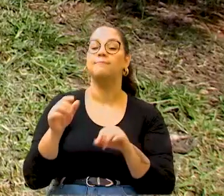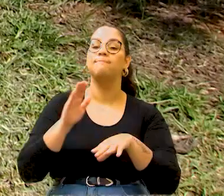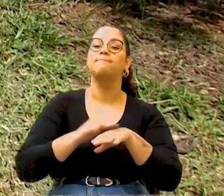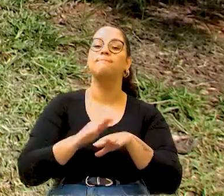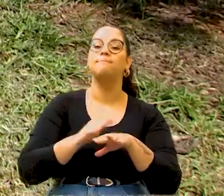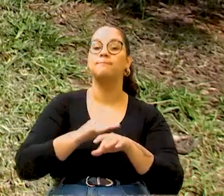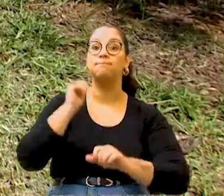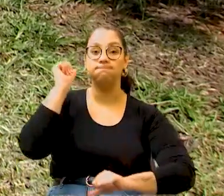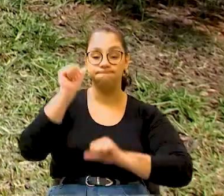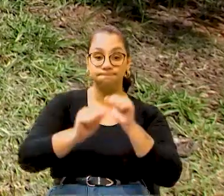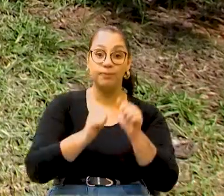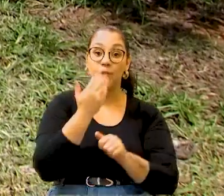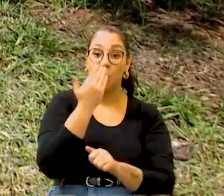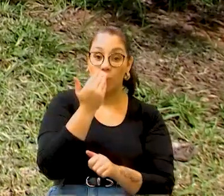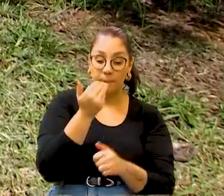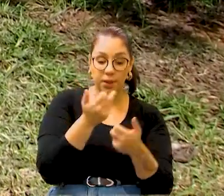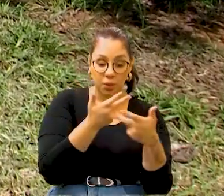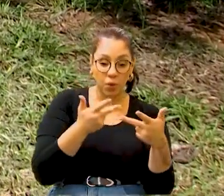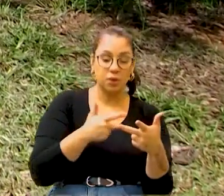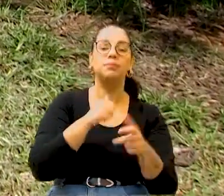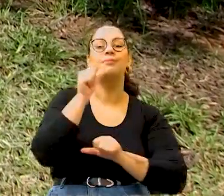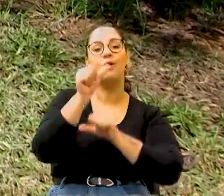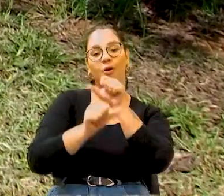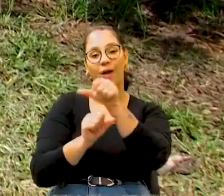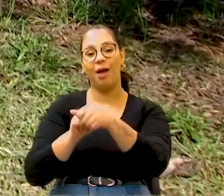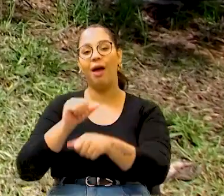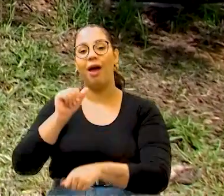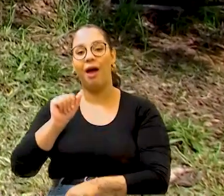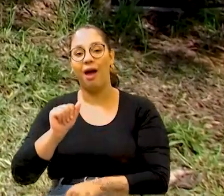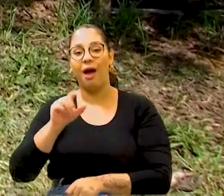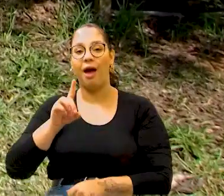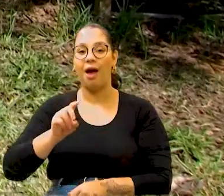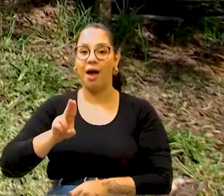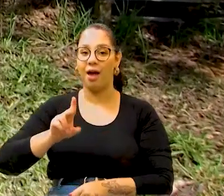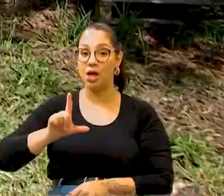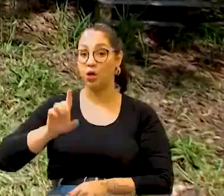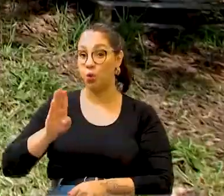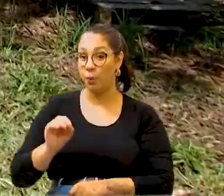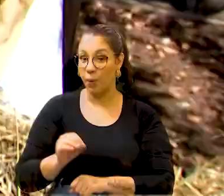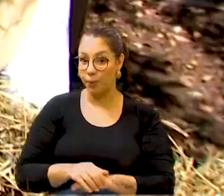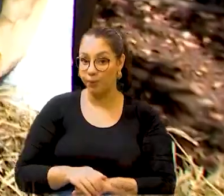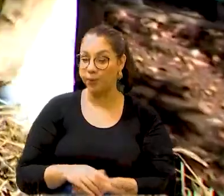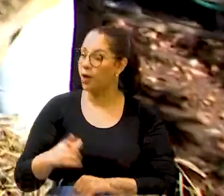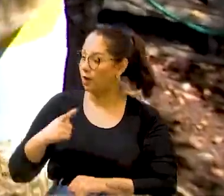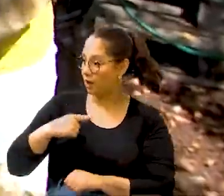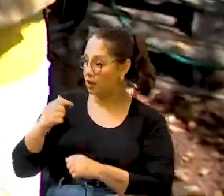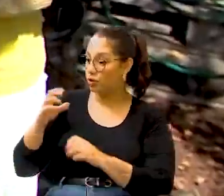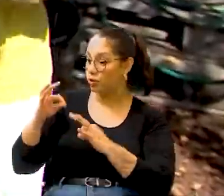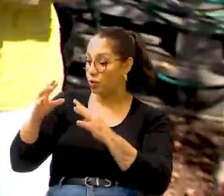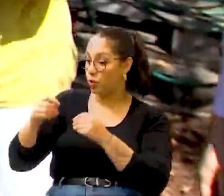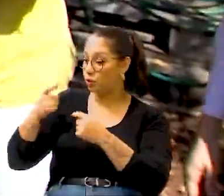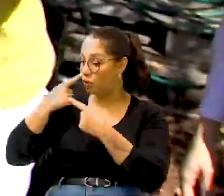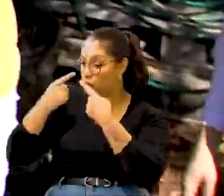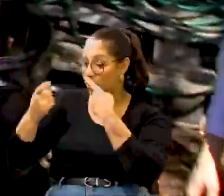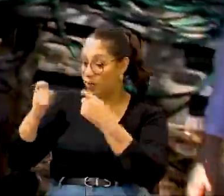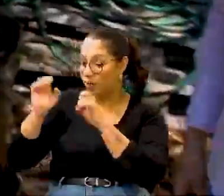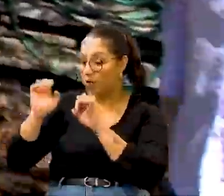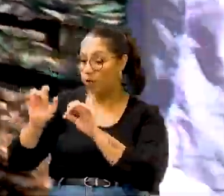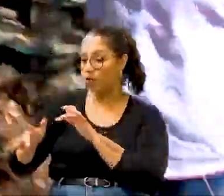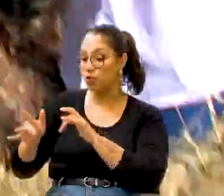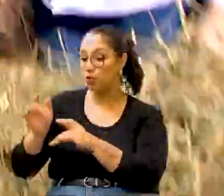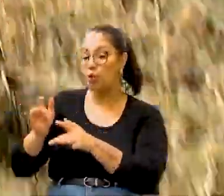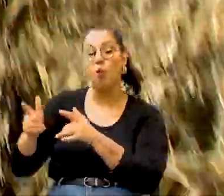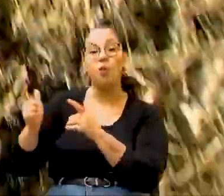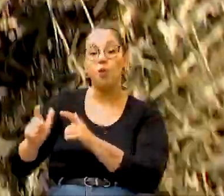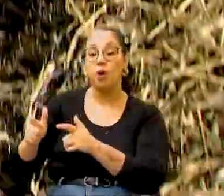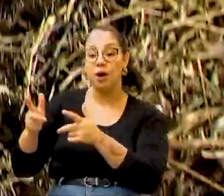E aqui no processo a gente consegue transformar esses resíduos orgânicos em adubo. E aí pega todo esse lixo orgânico e coloca no mesmo